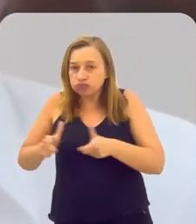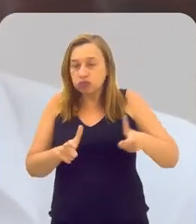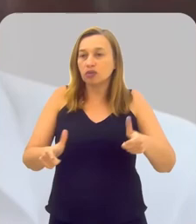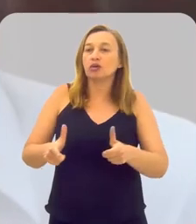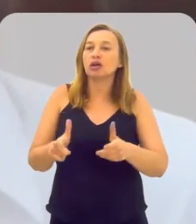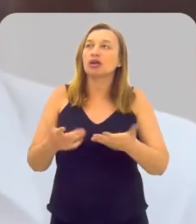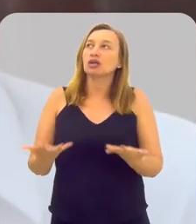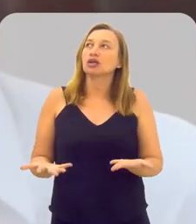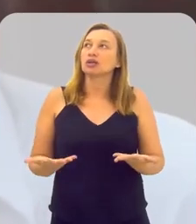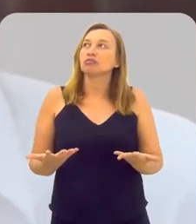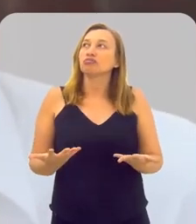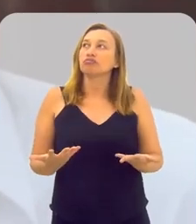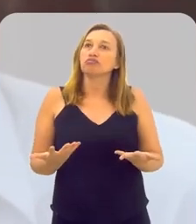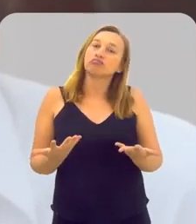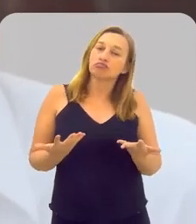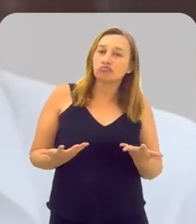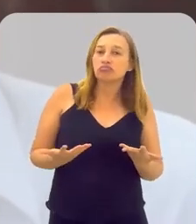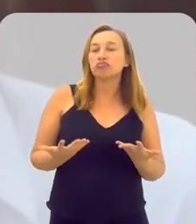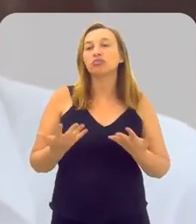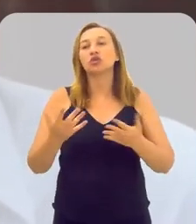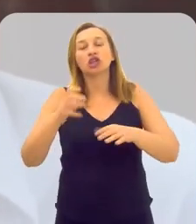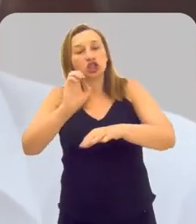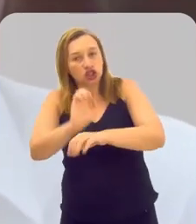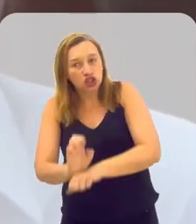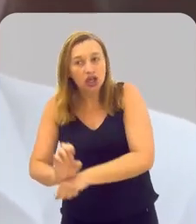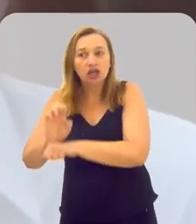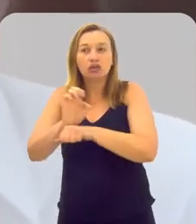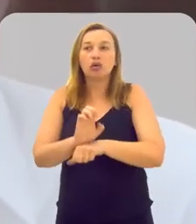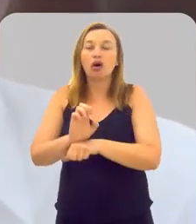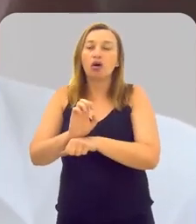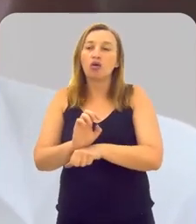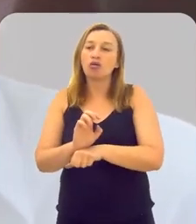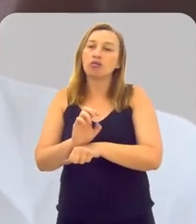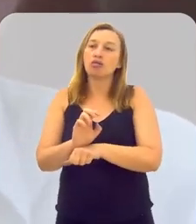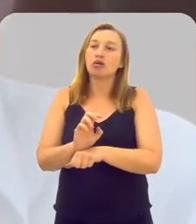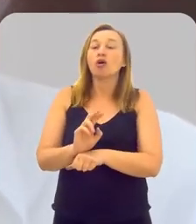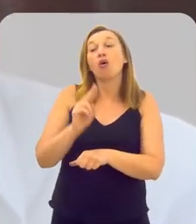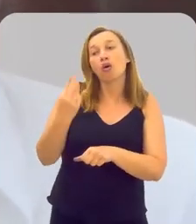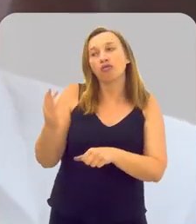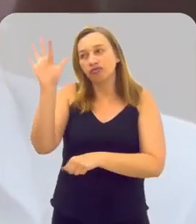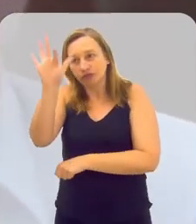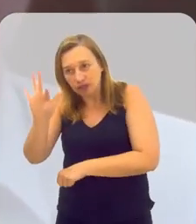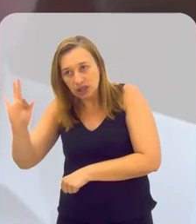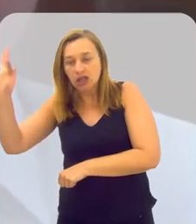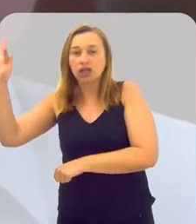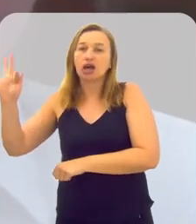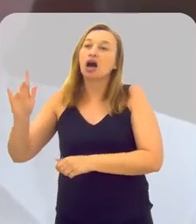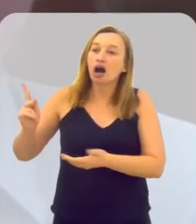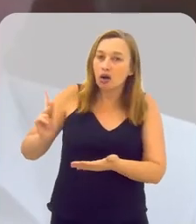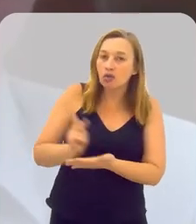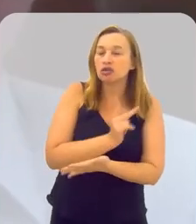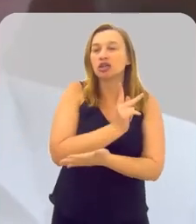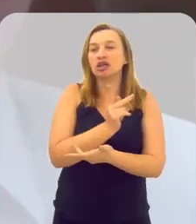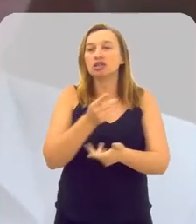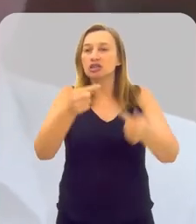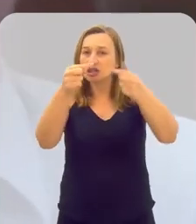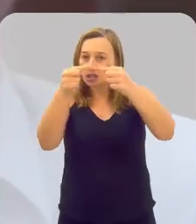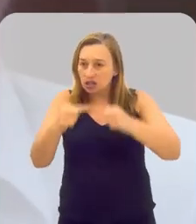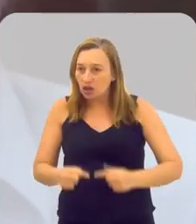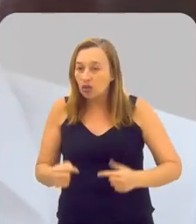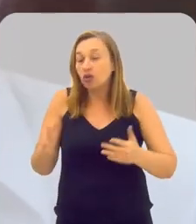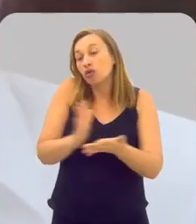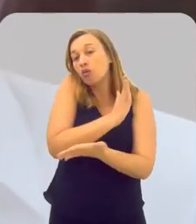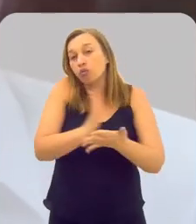diversas entidades, sejam de nível estadual, sejam de nível federal,